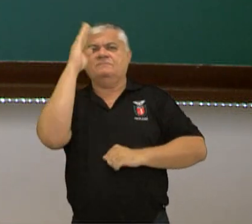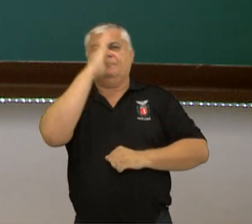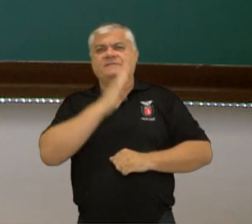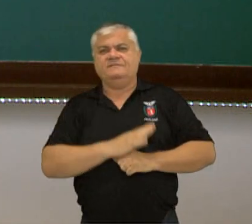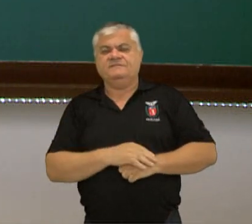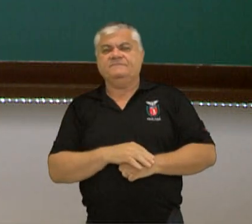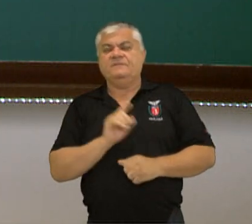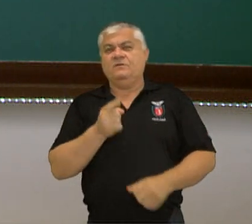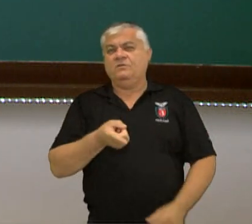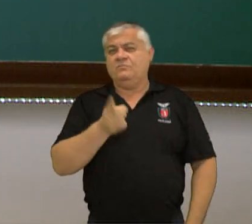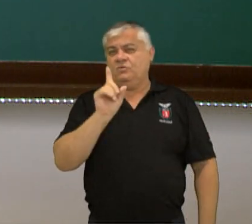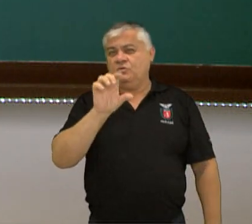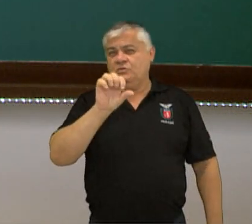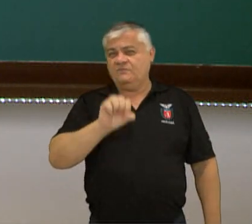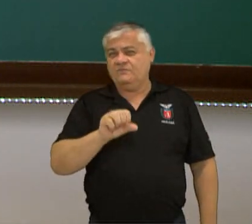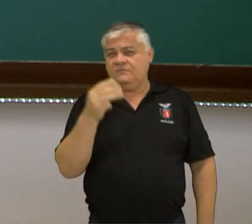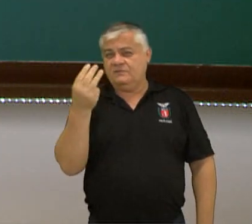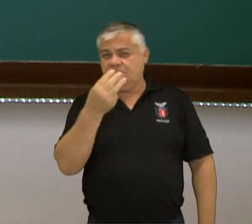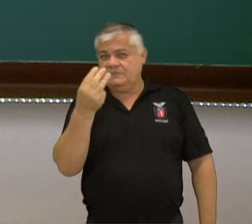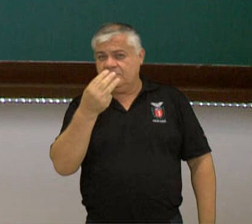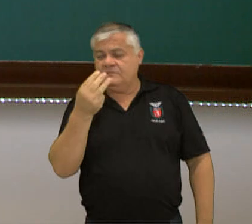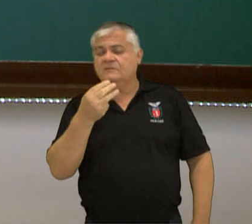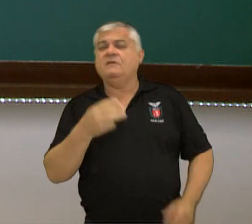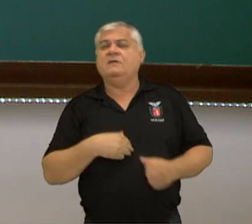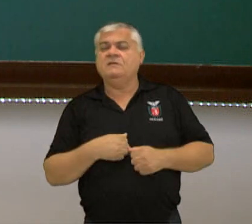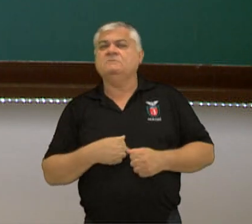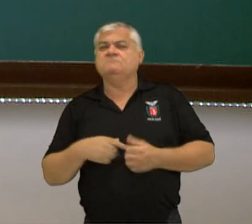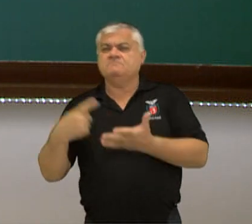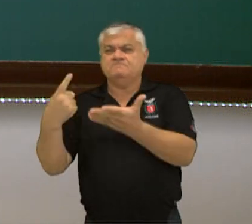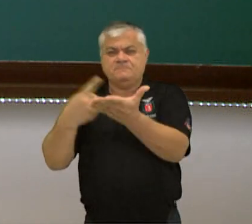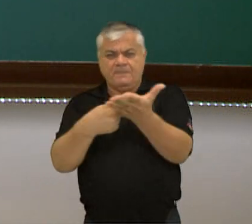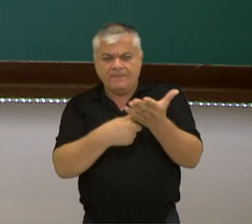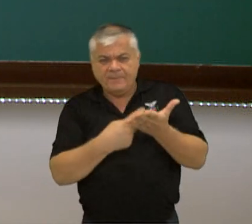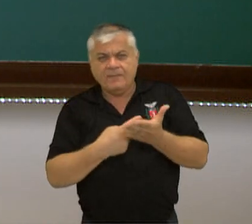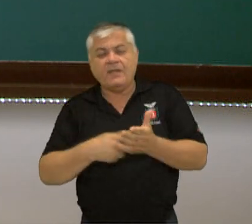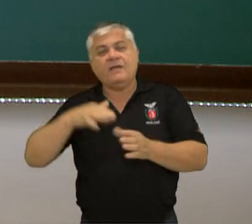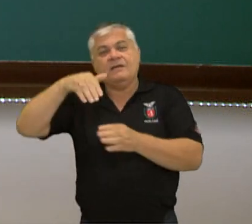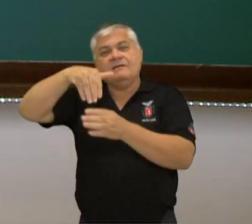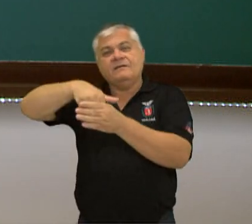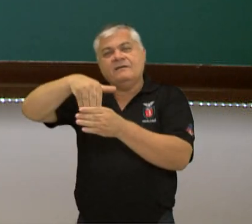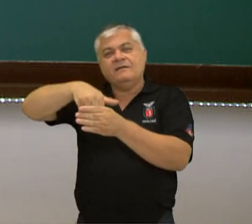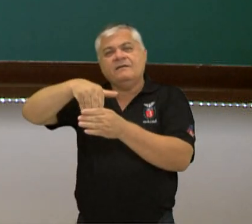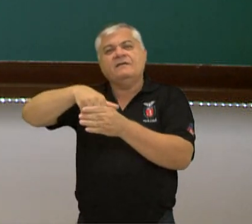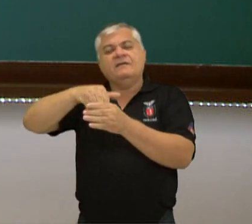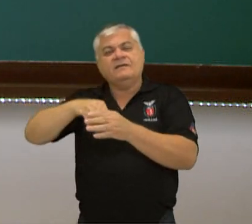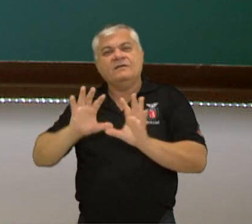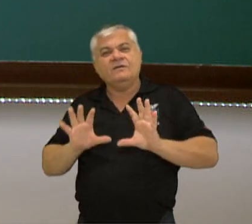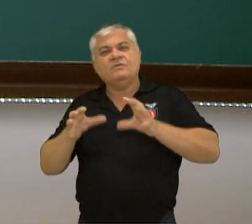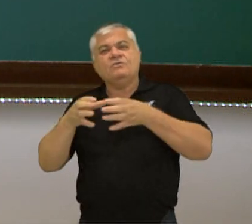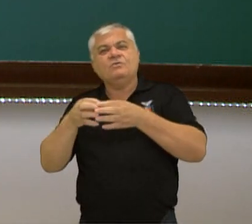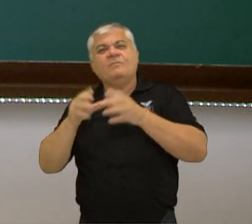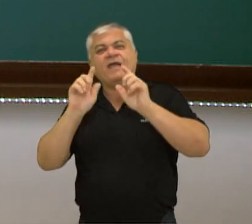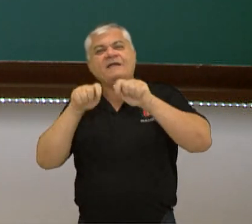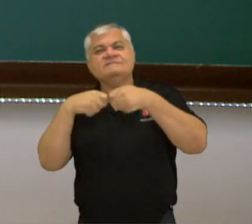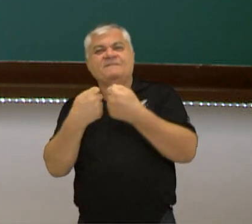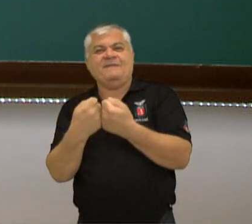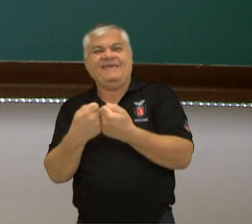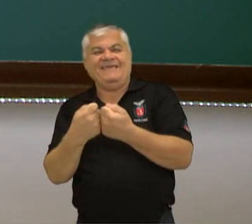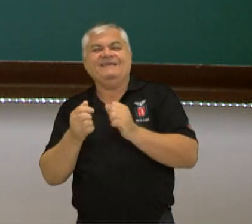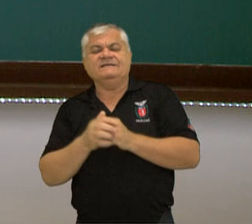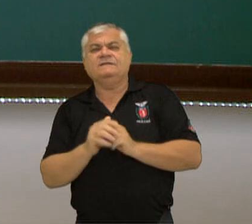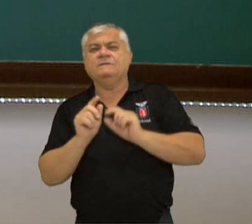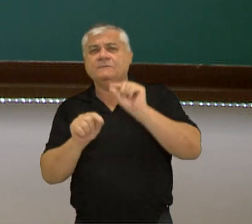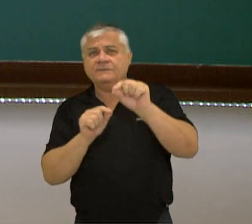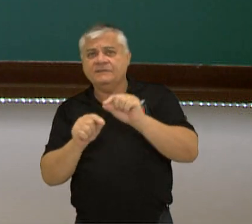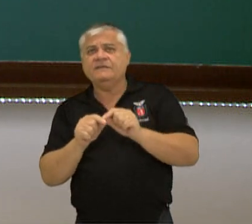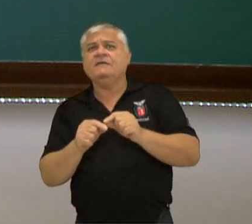em 1933 foi convocada a eleição para os membros dessa Assembleia Constituinte, que